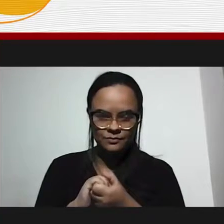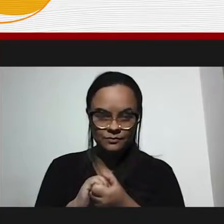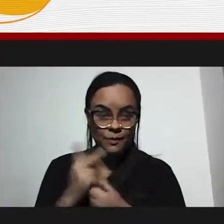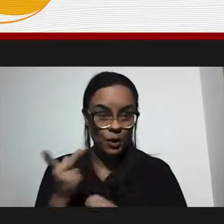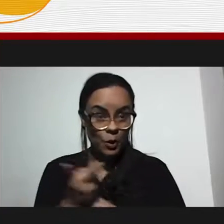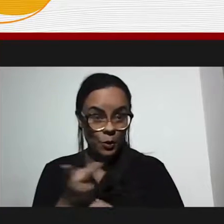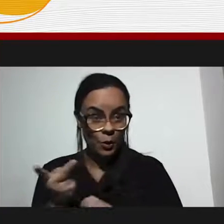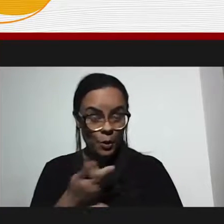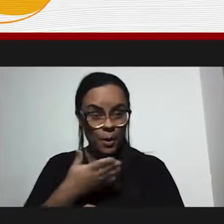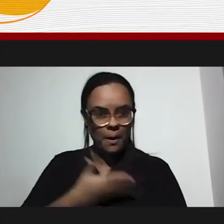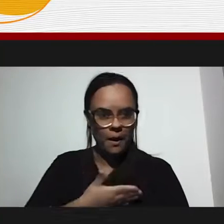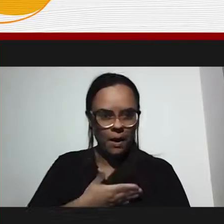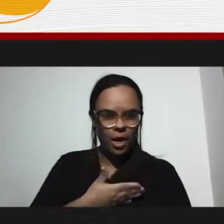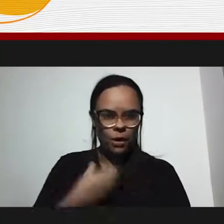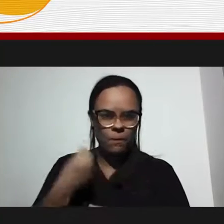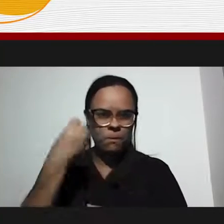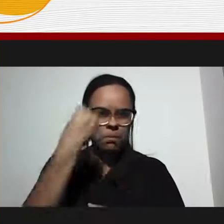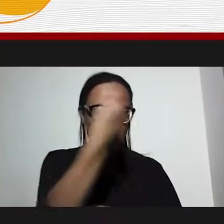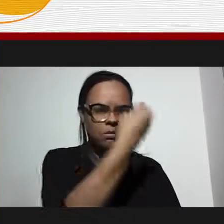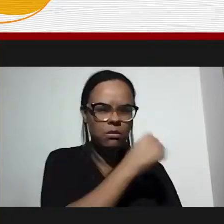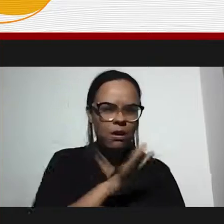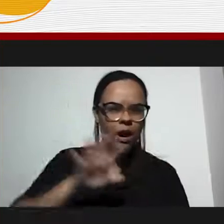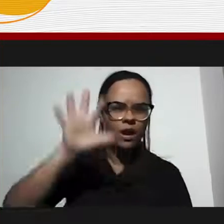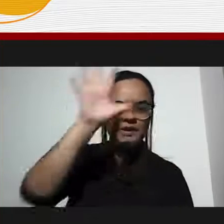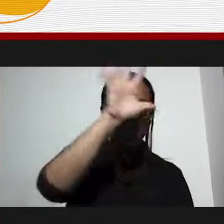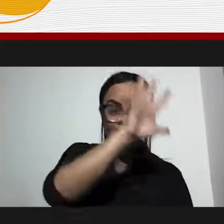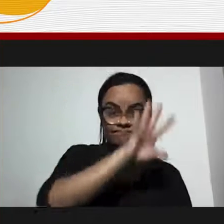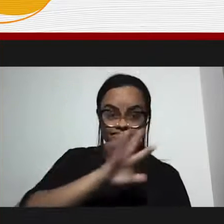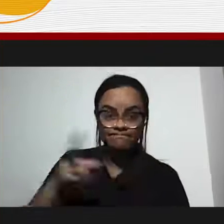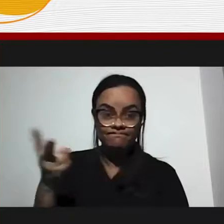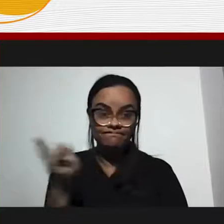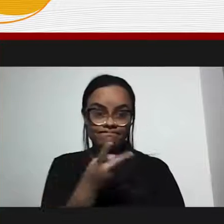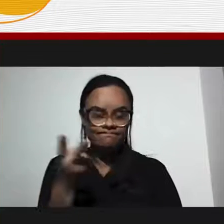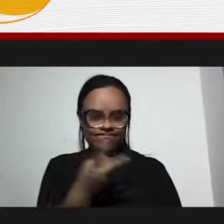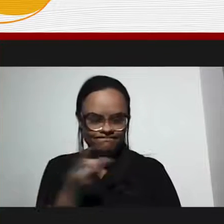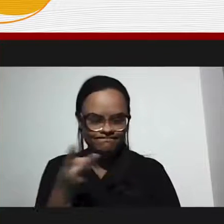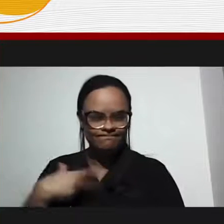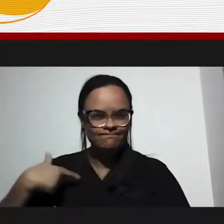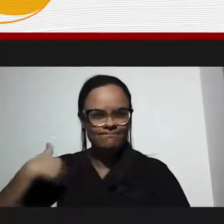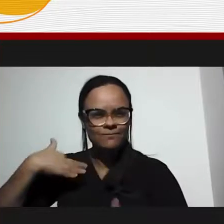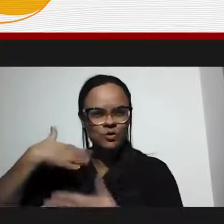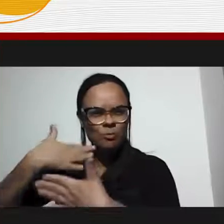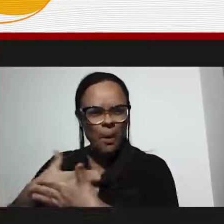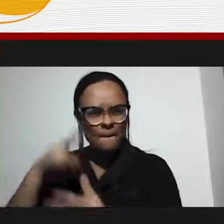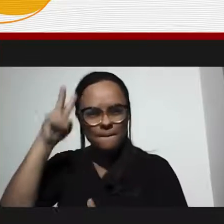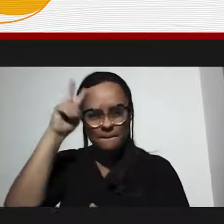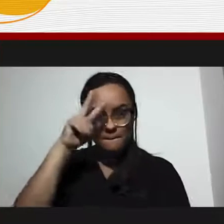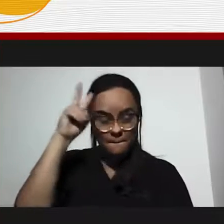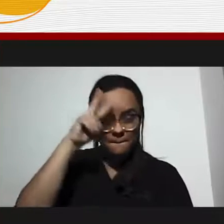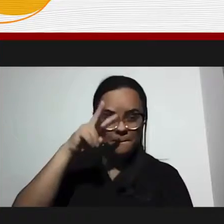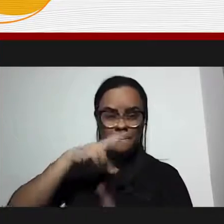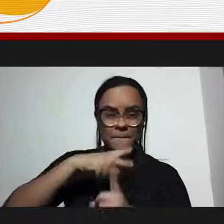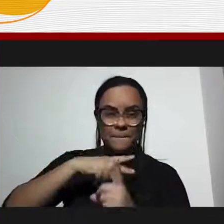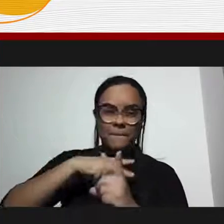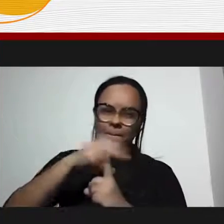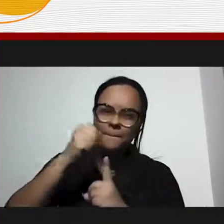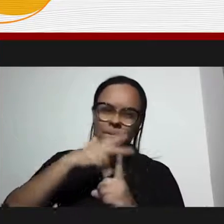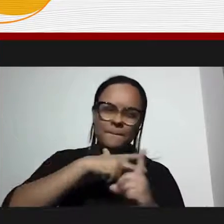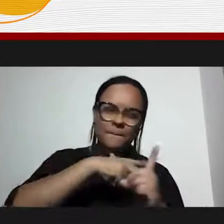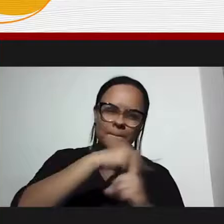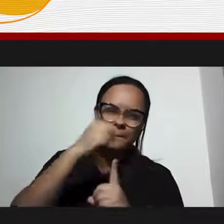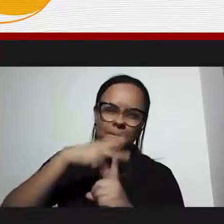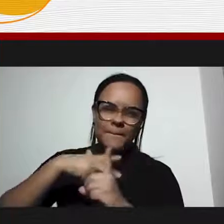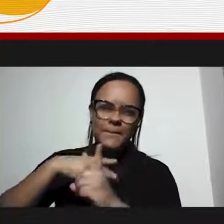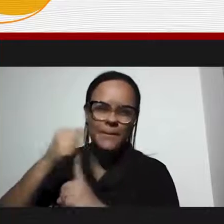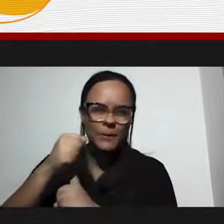Pedrão já viajamos bastante juntos, temos muitas histórias para contar, né, de vitórias, de estar no lugar